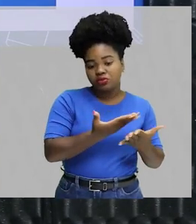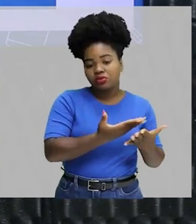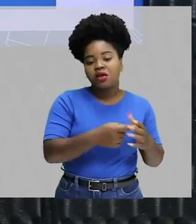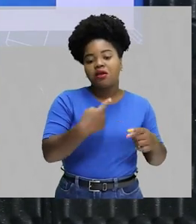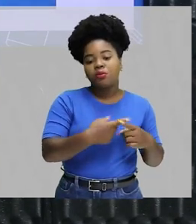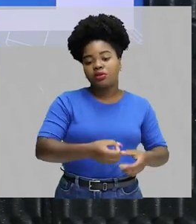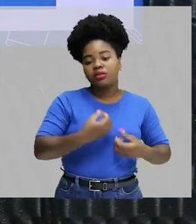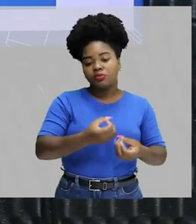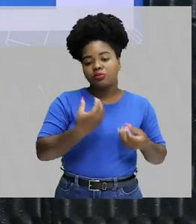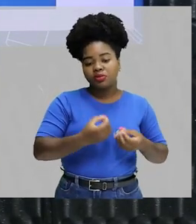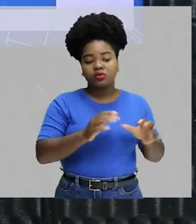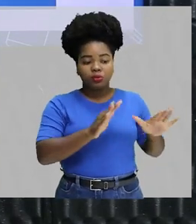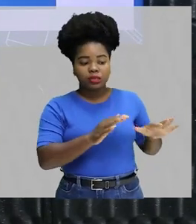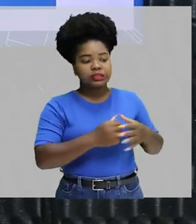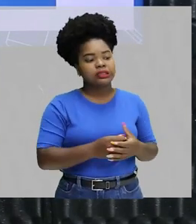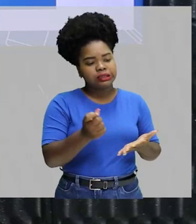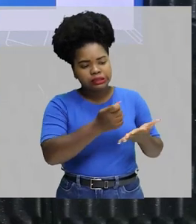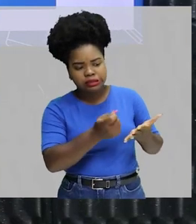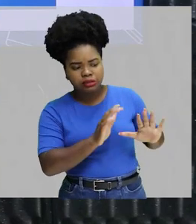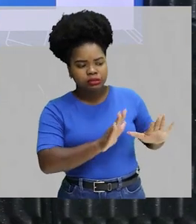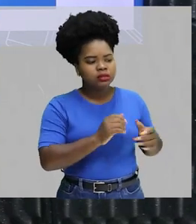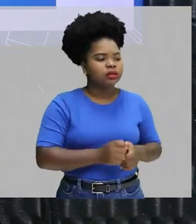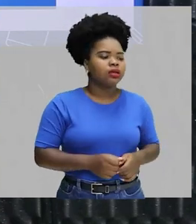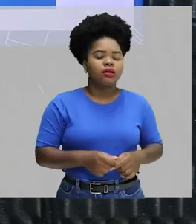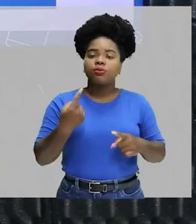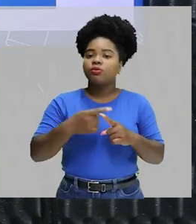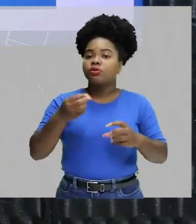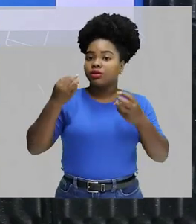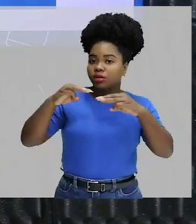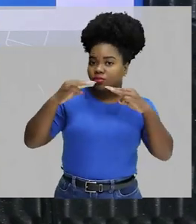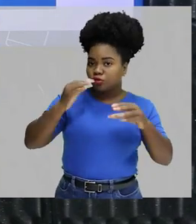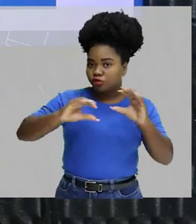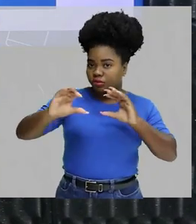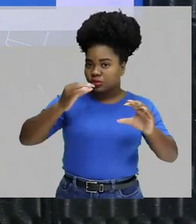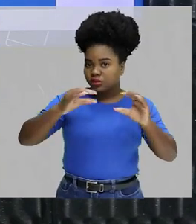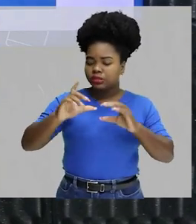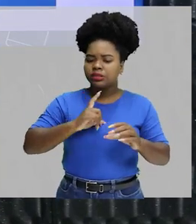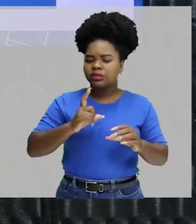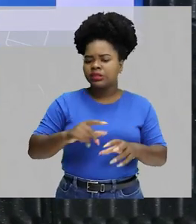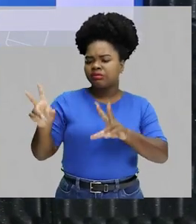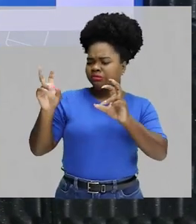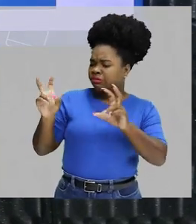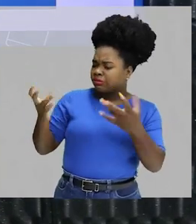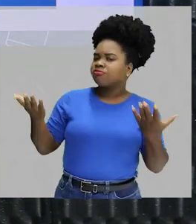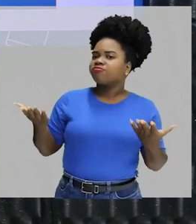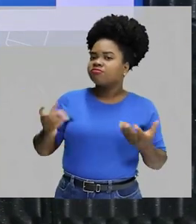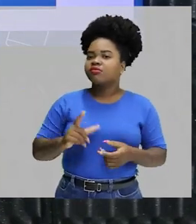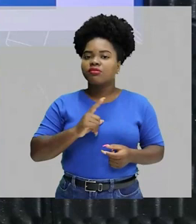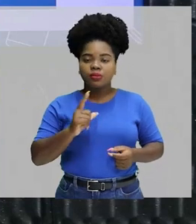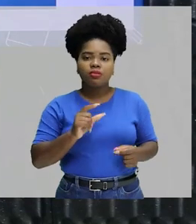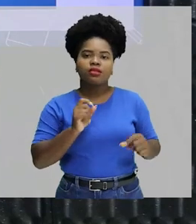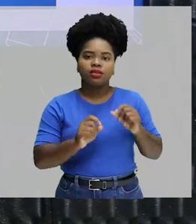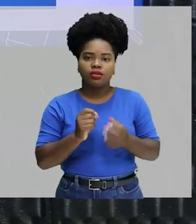as Produções são daquele jeito Por que que tal música tá está falando esse assunto então nós temos